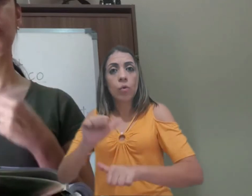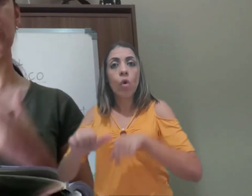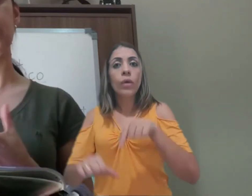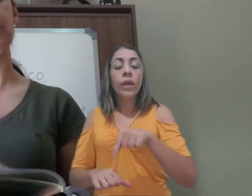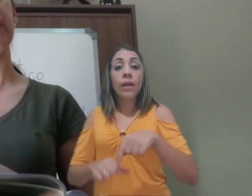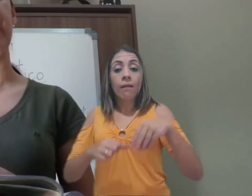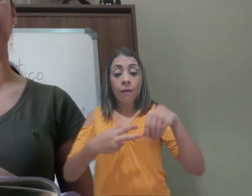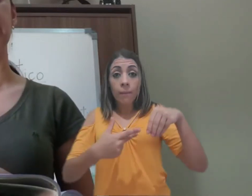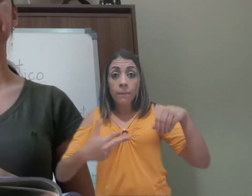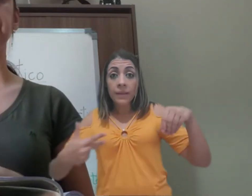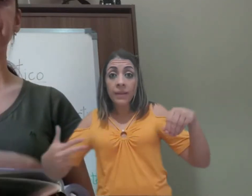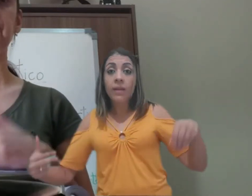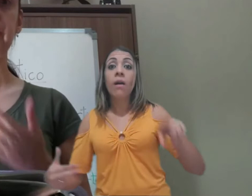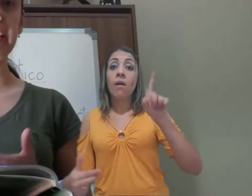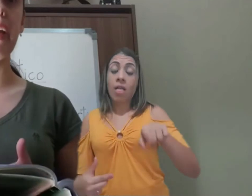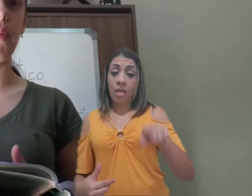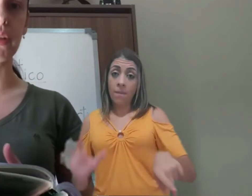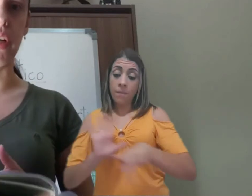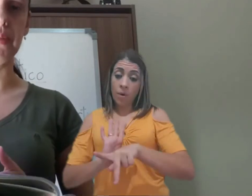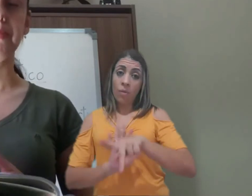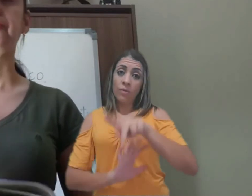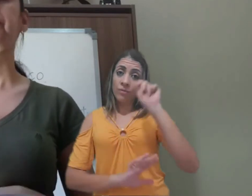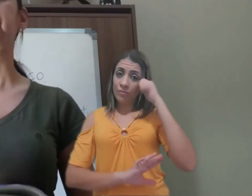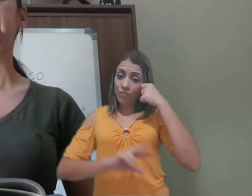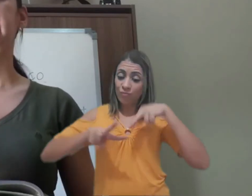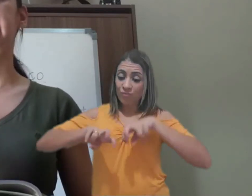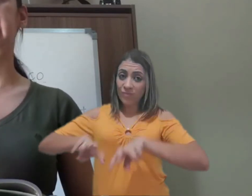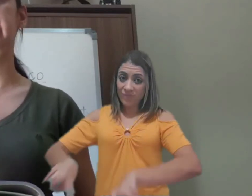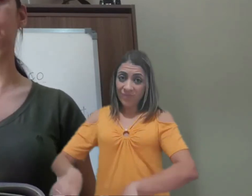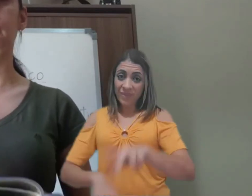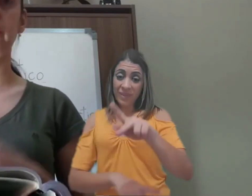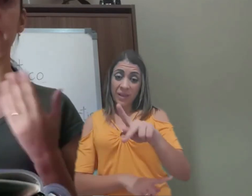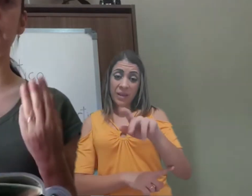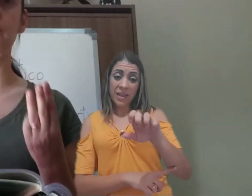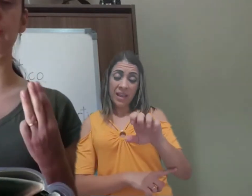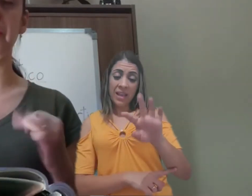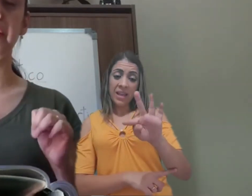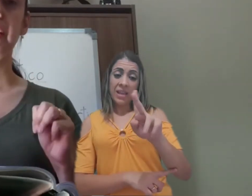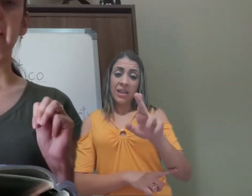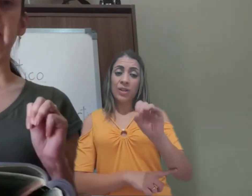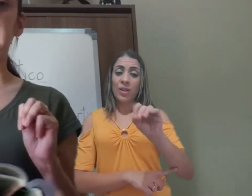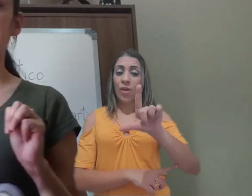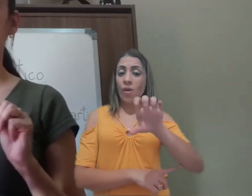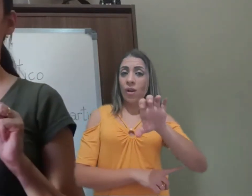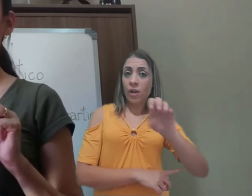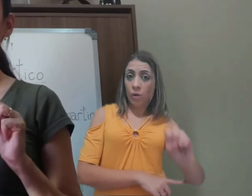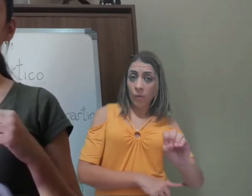se tornando esse mineral, né, que é o petróleo. São 3 tipos de